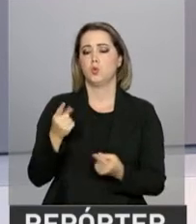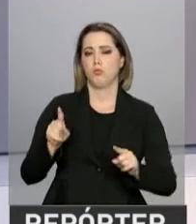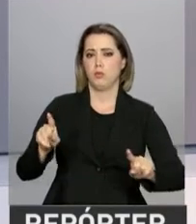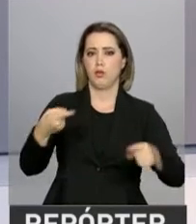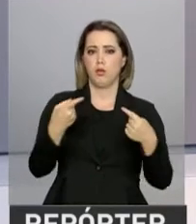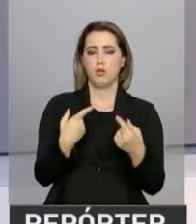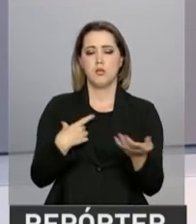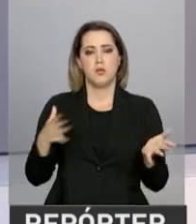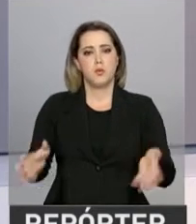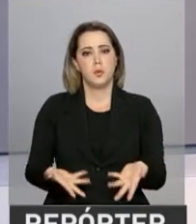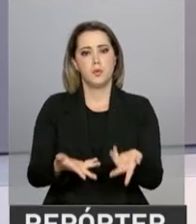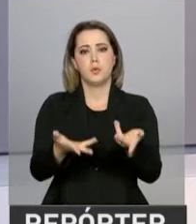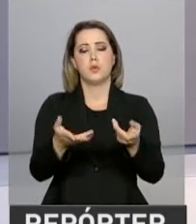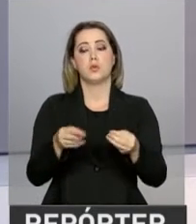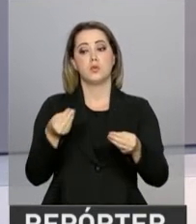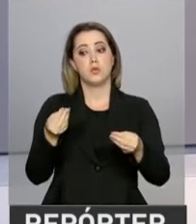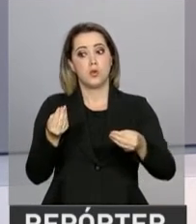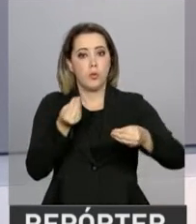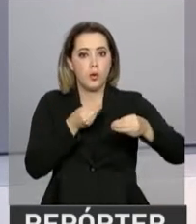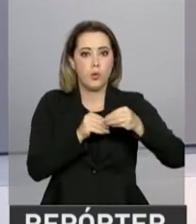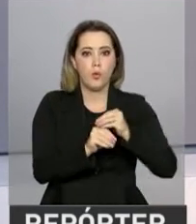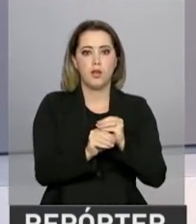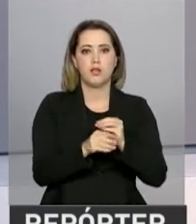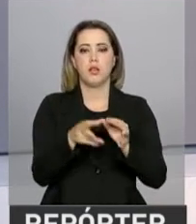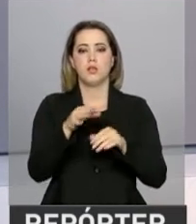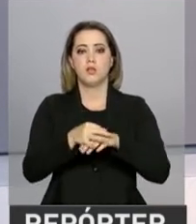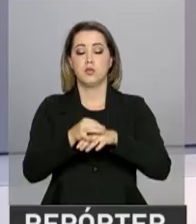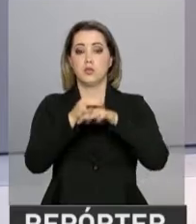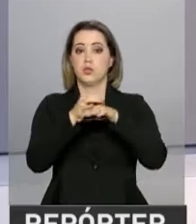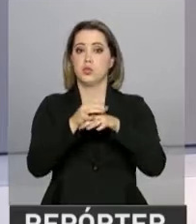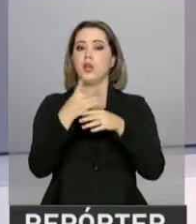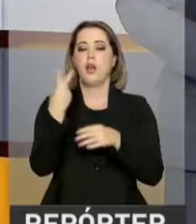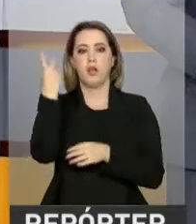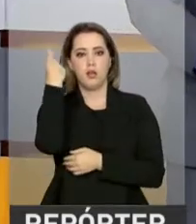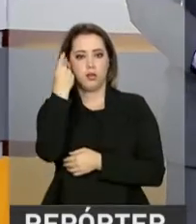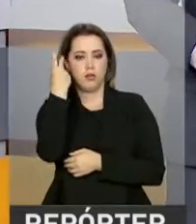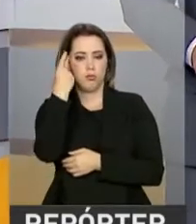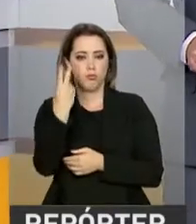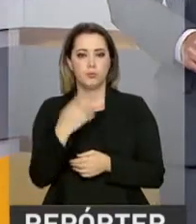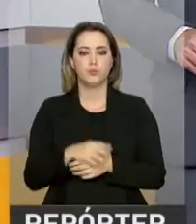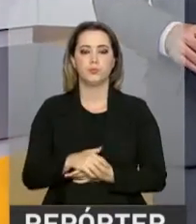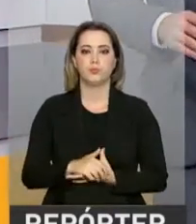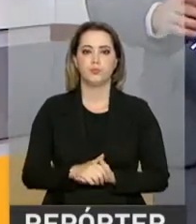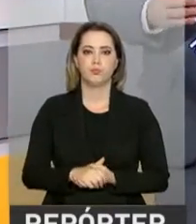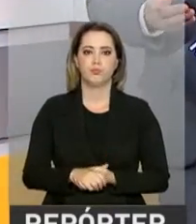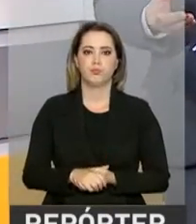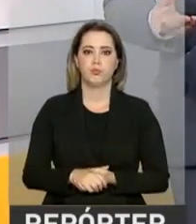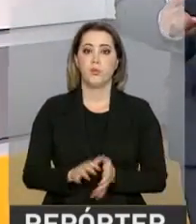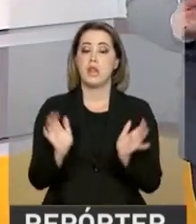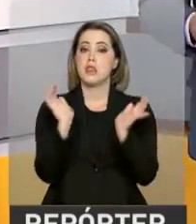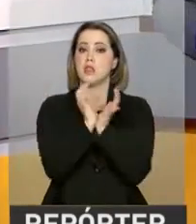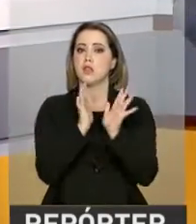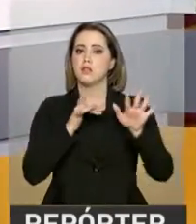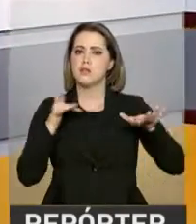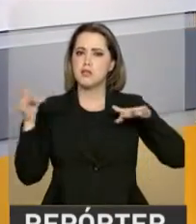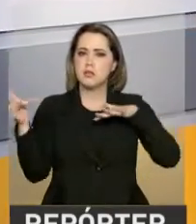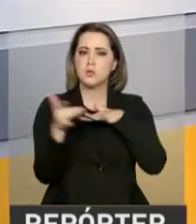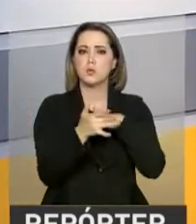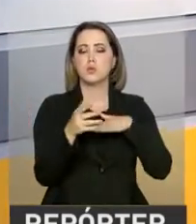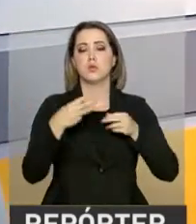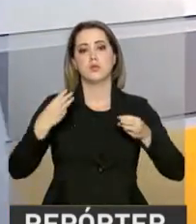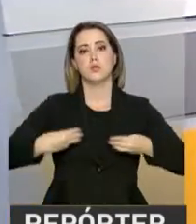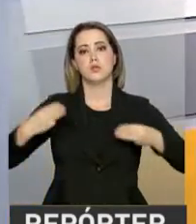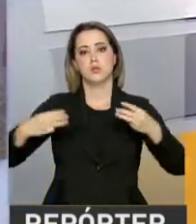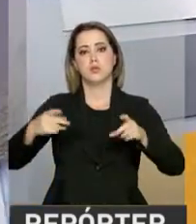a produção e o armazenamento inadequado de carnes in natura. E nas redes sociais, o ministro da